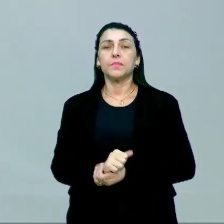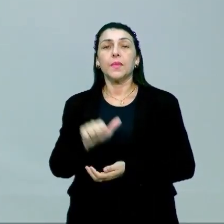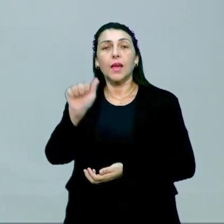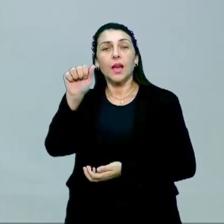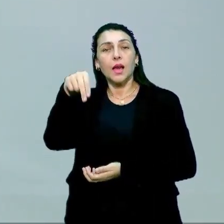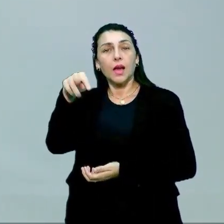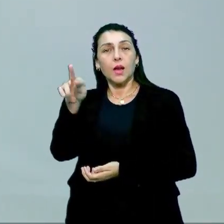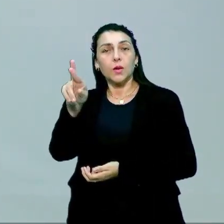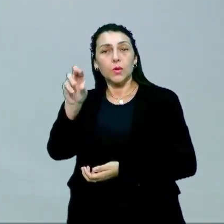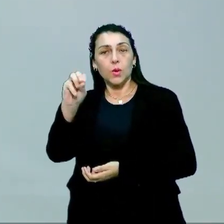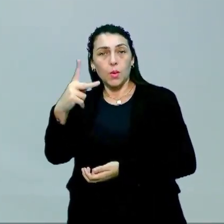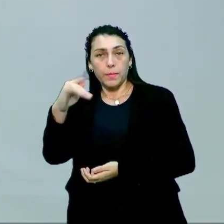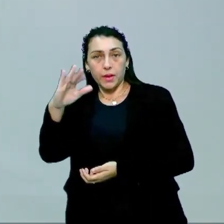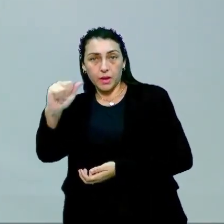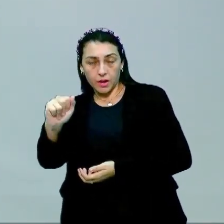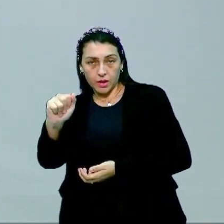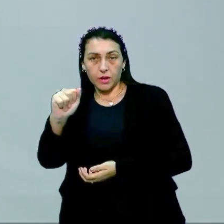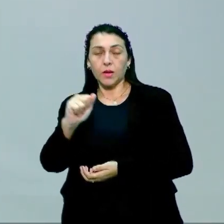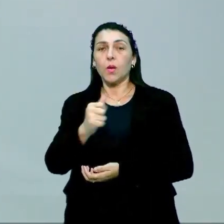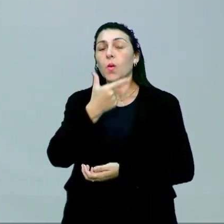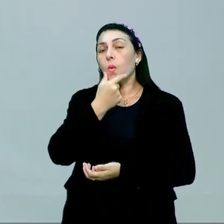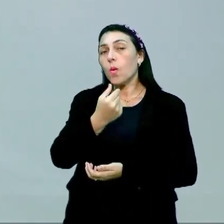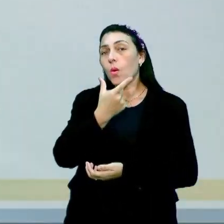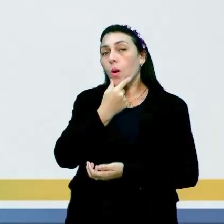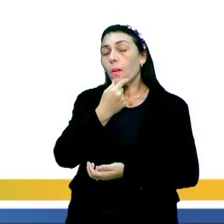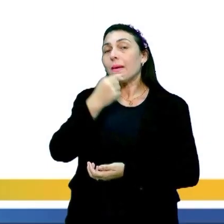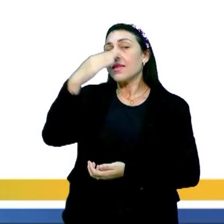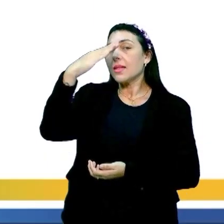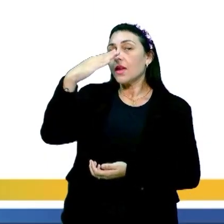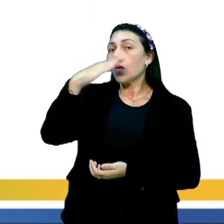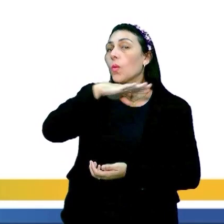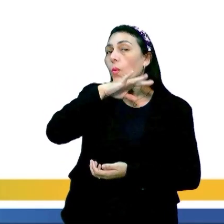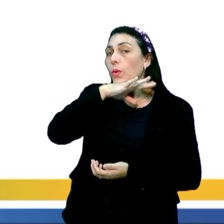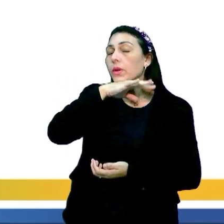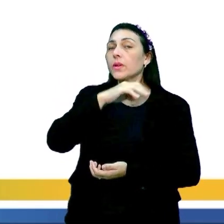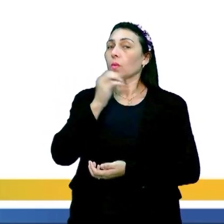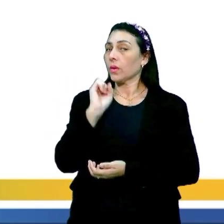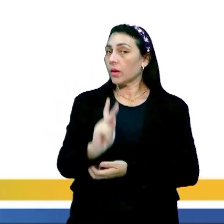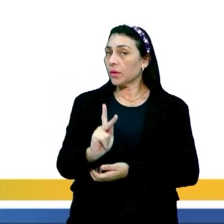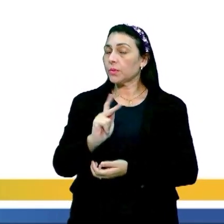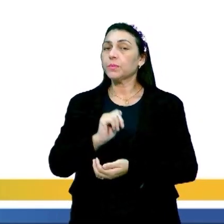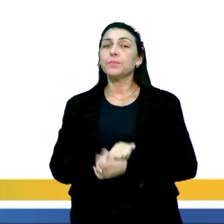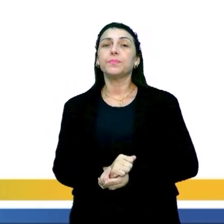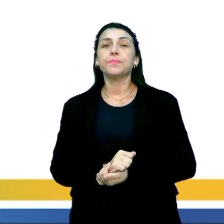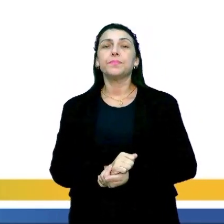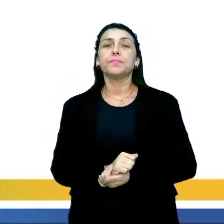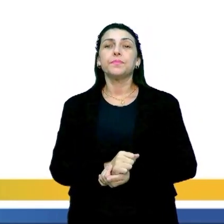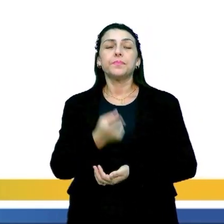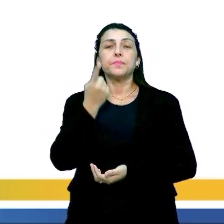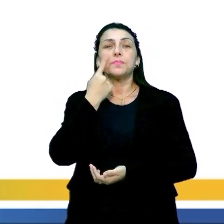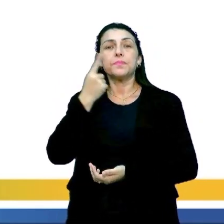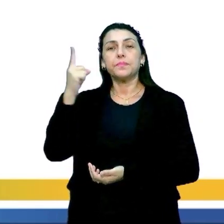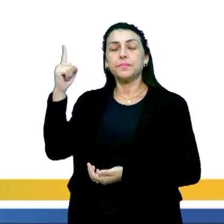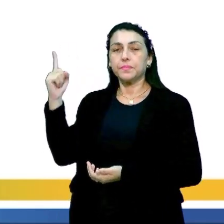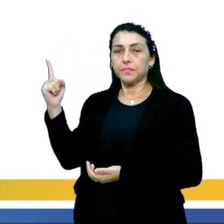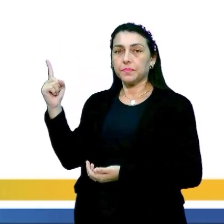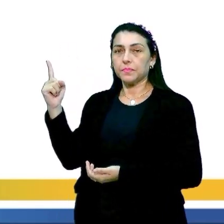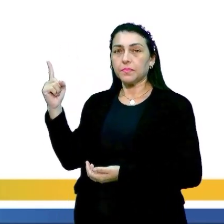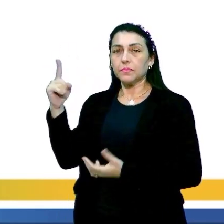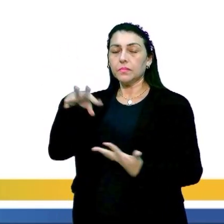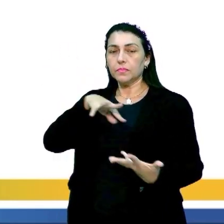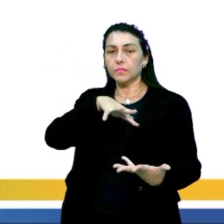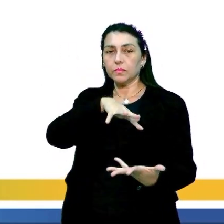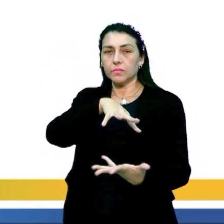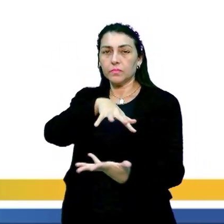antrópica, ser humano, e negativa. Ok? Aí vocês estão vendo aí a nossa